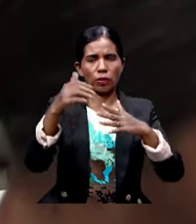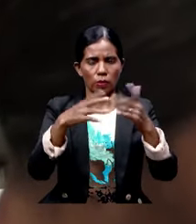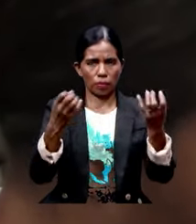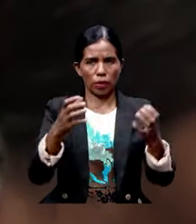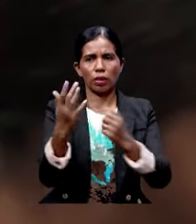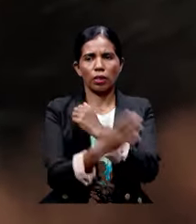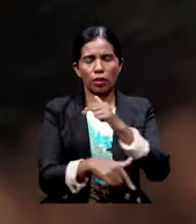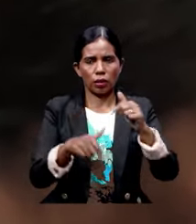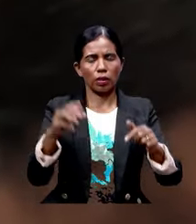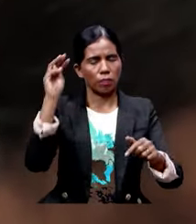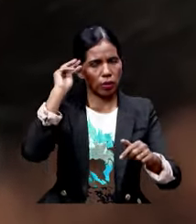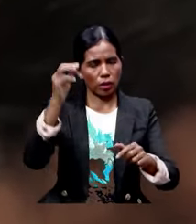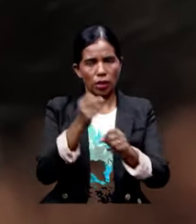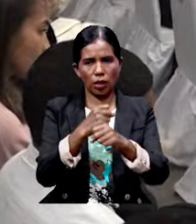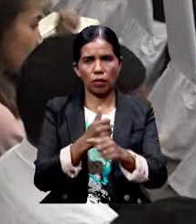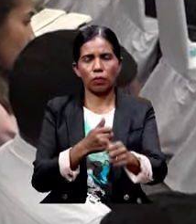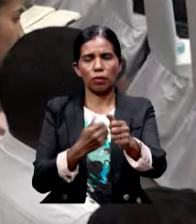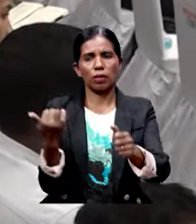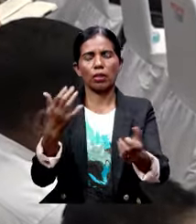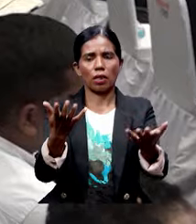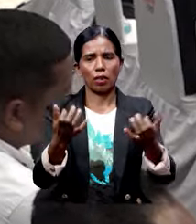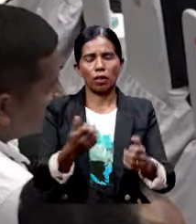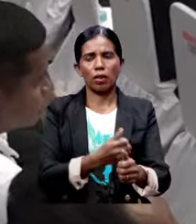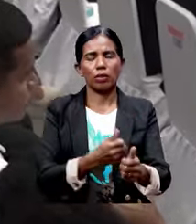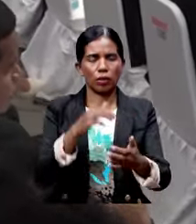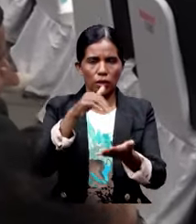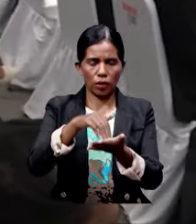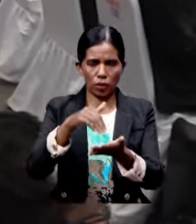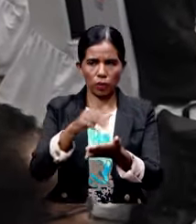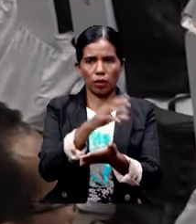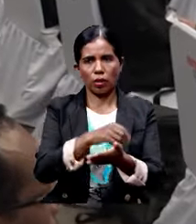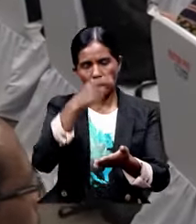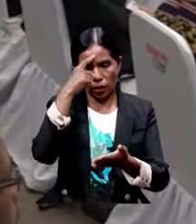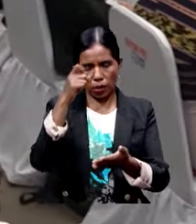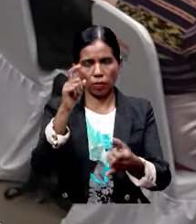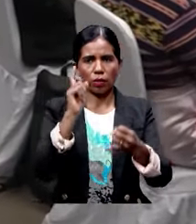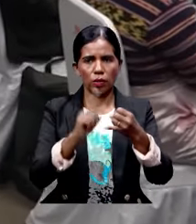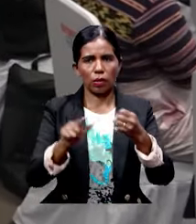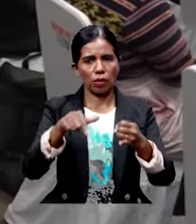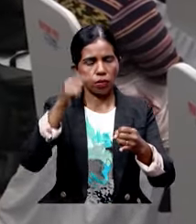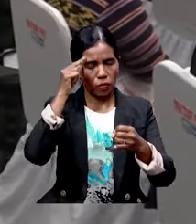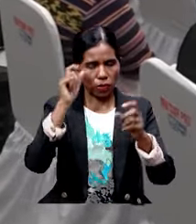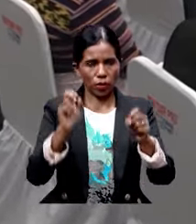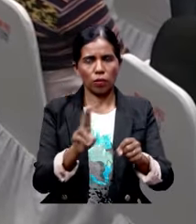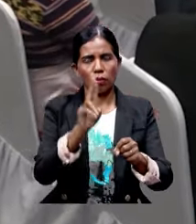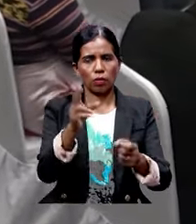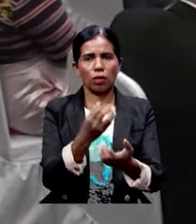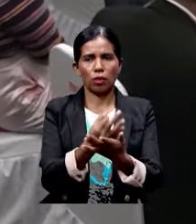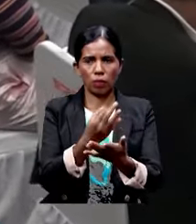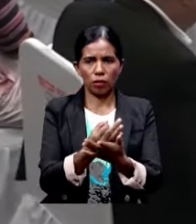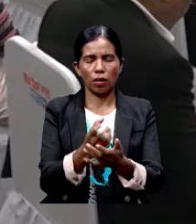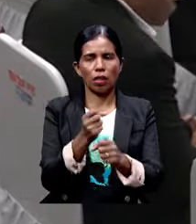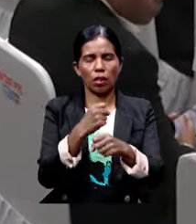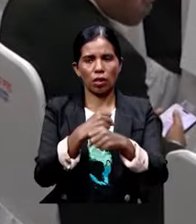cada ministério halotuir sirani hakarak no la li russo estudo viabilidade, também e kusmai governo tem que gastar tan osan,